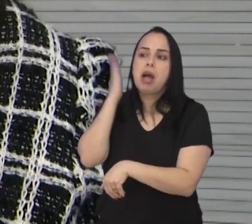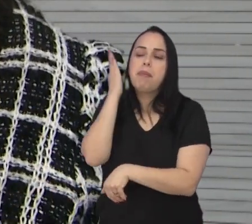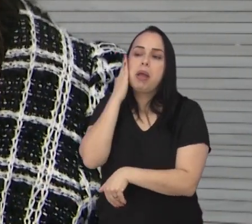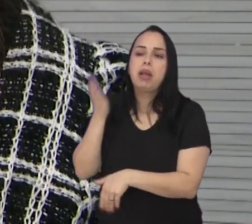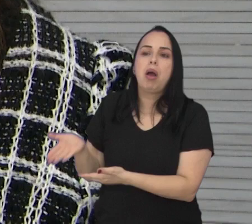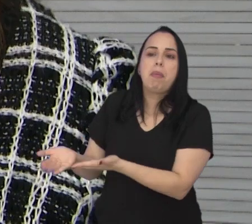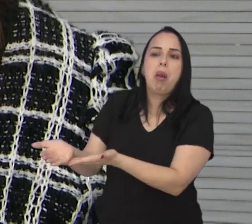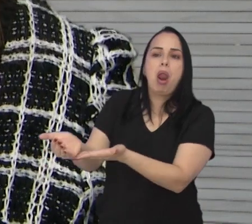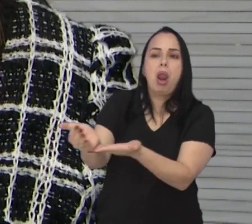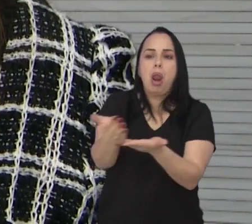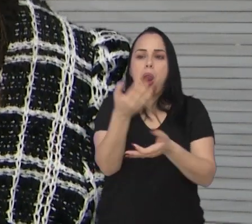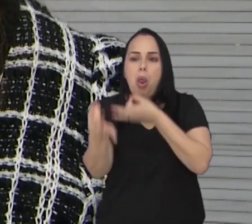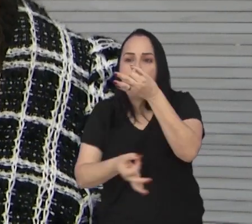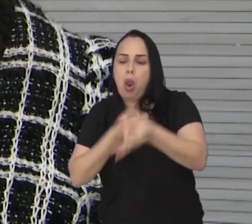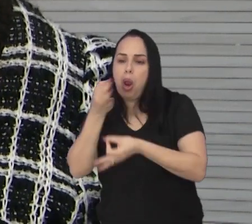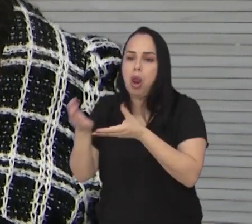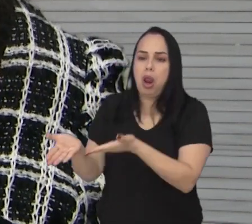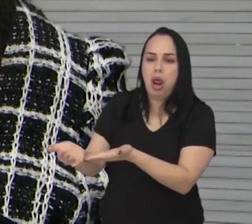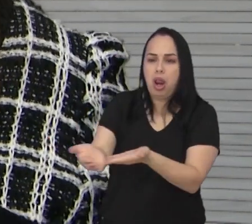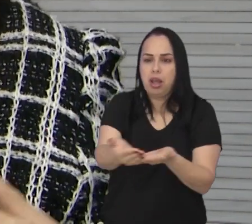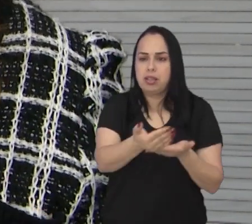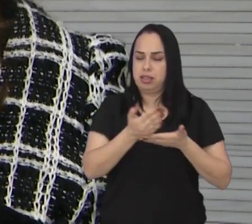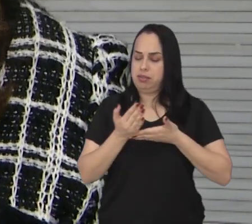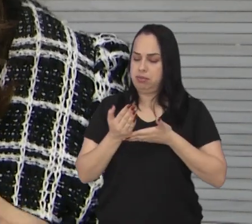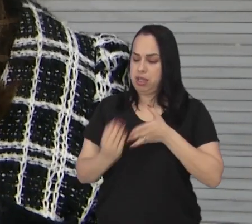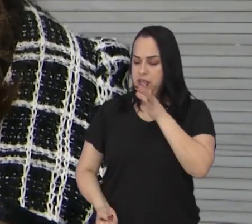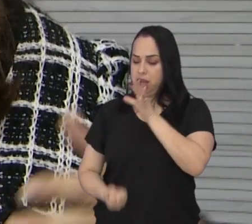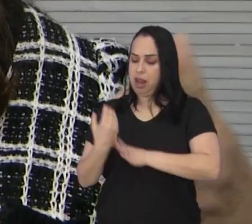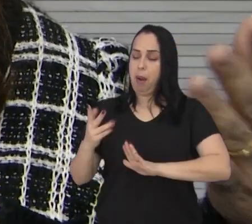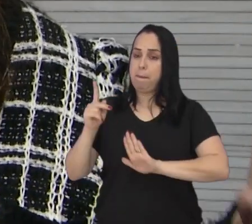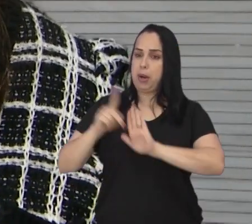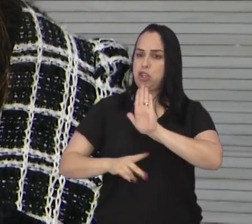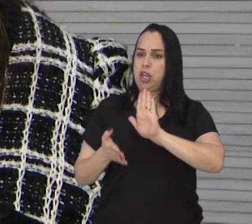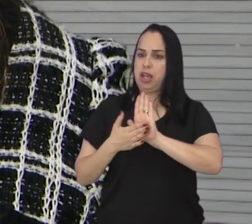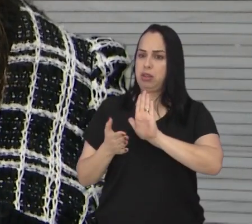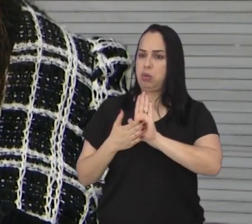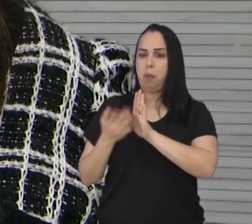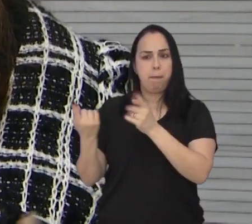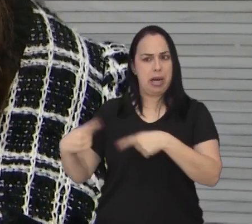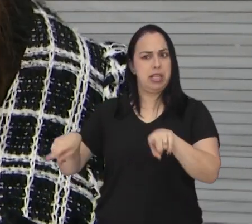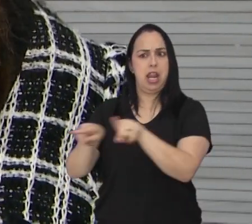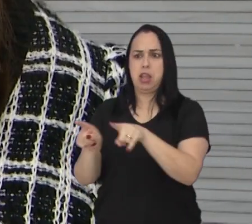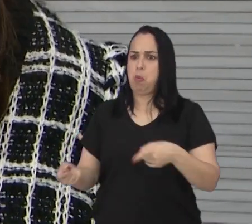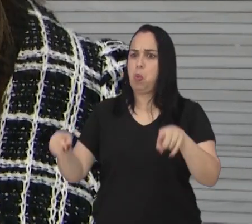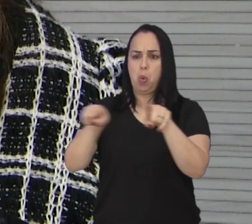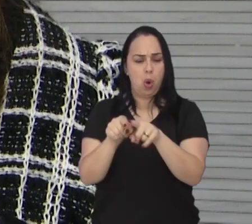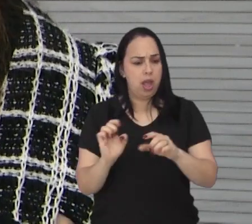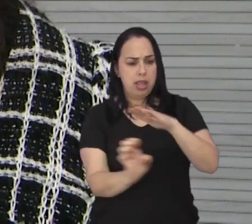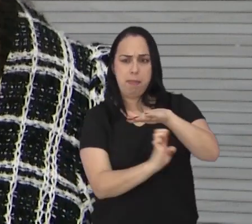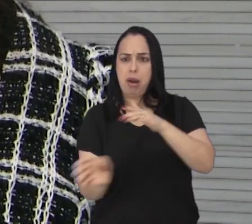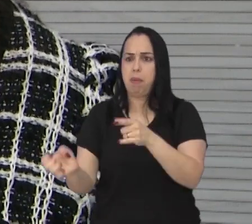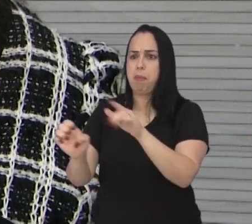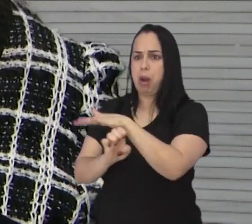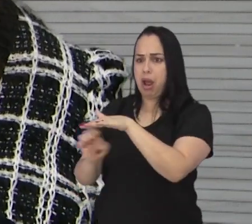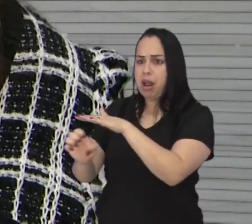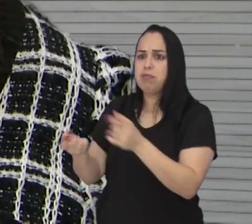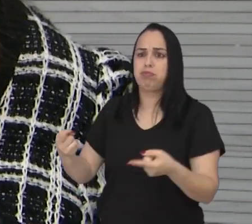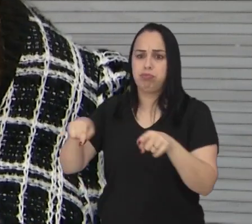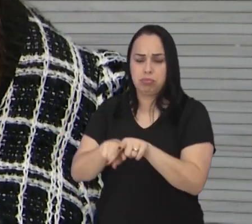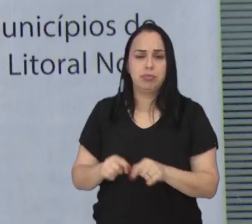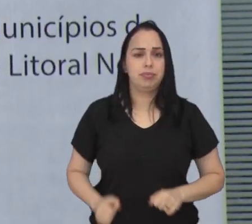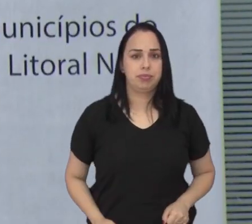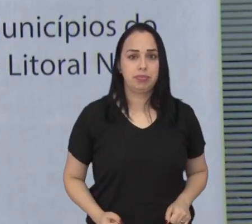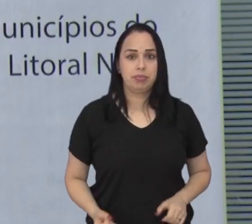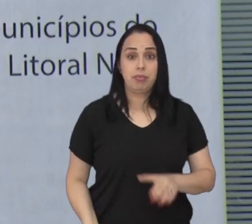eles querem Qual a vocação que essas mulheres têm e Através disso a gente desenvolveu um projeto com várias parcerias várias empresas de vários